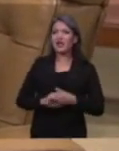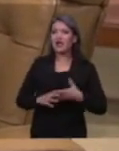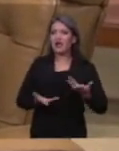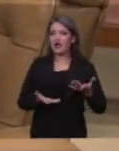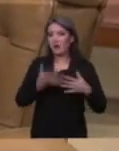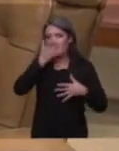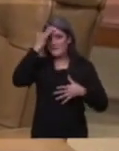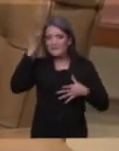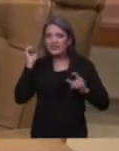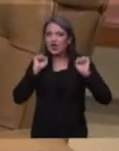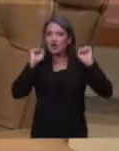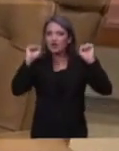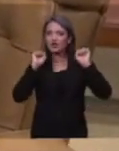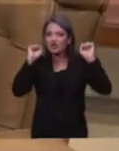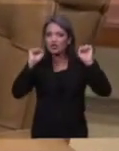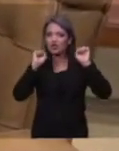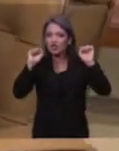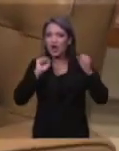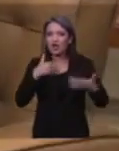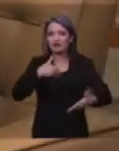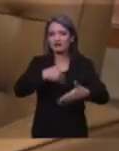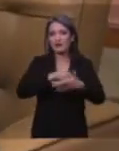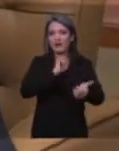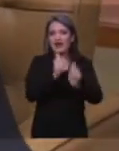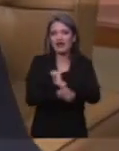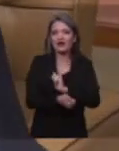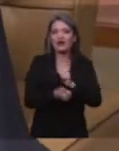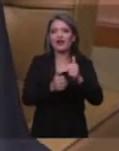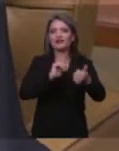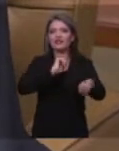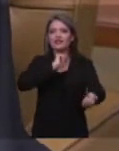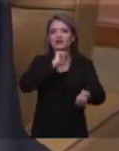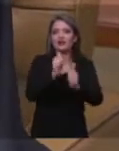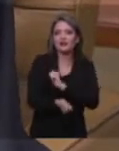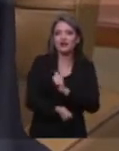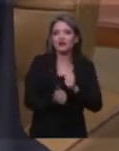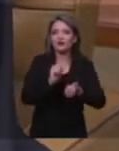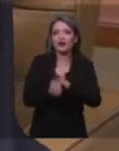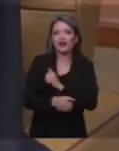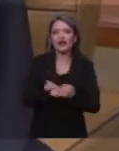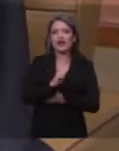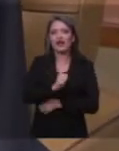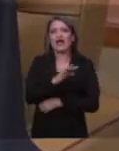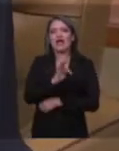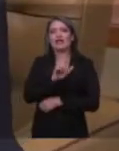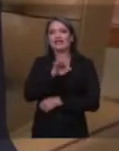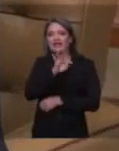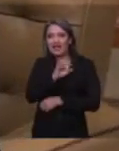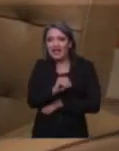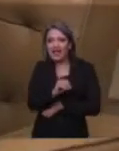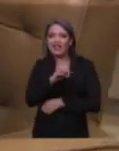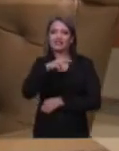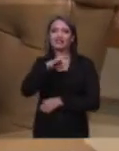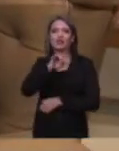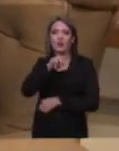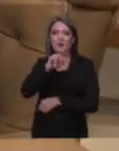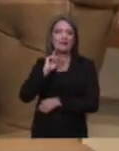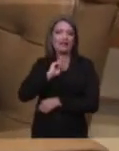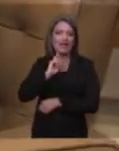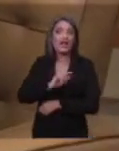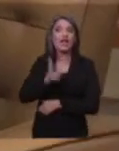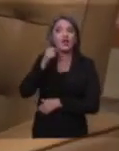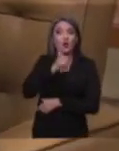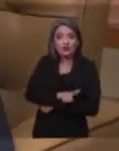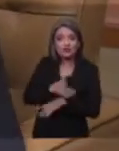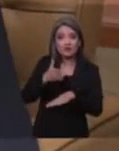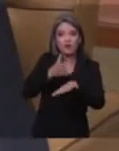Galo, conseguiu abrir pistas porque eles estavam sendo impedidos de ir ao jogo, ministra Carmen. Mas a nossa